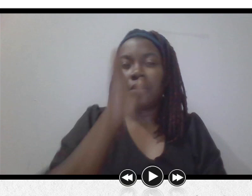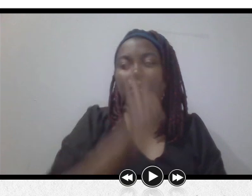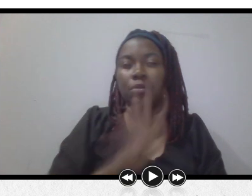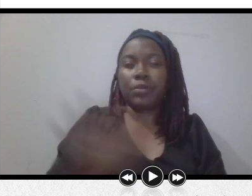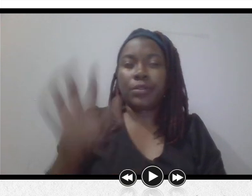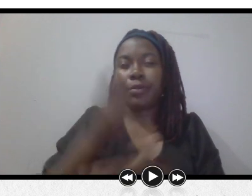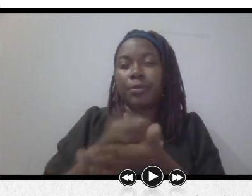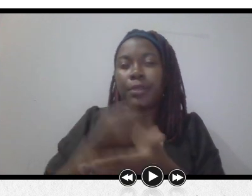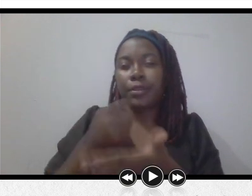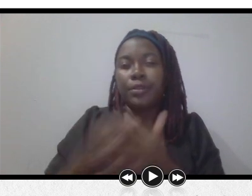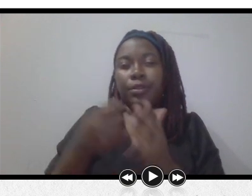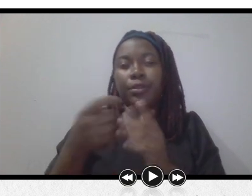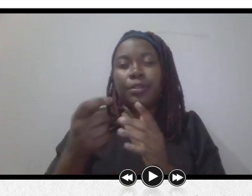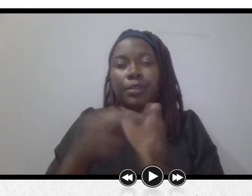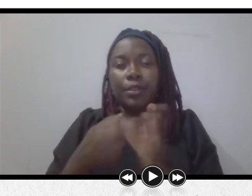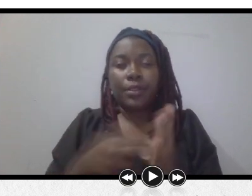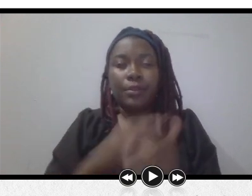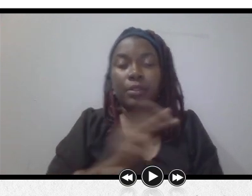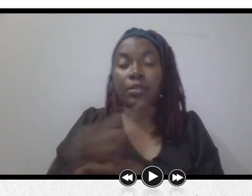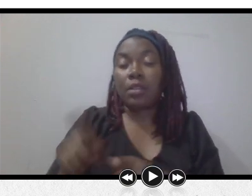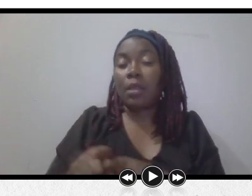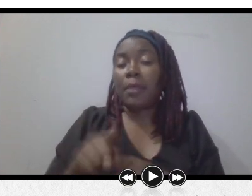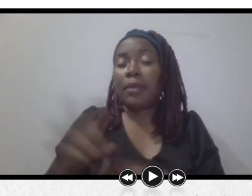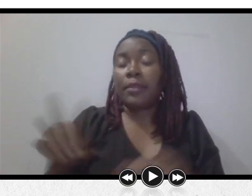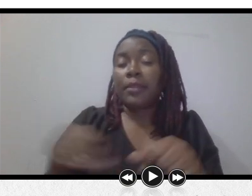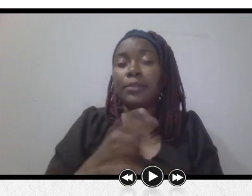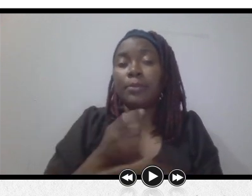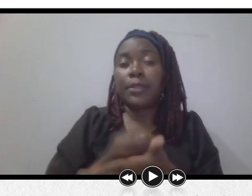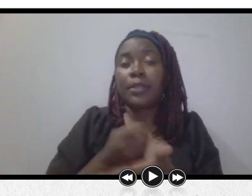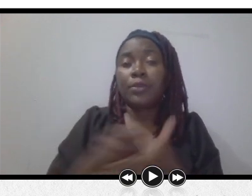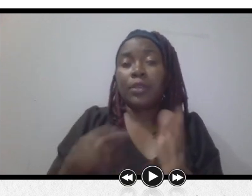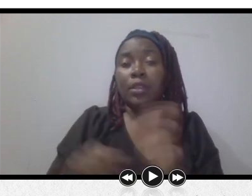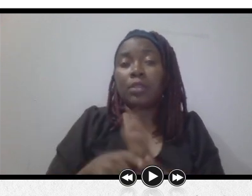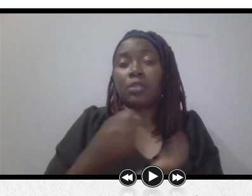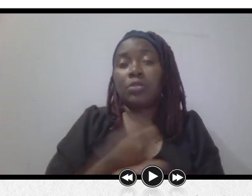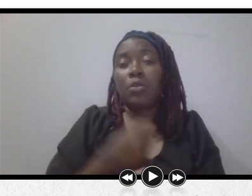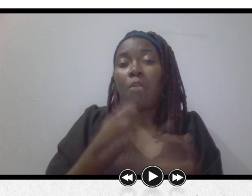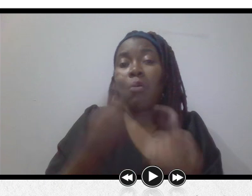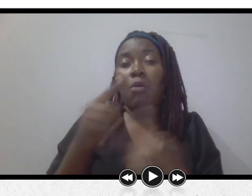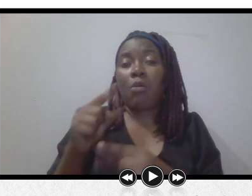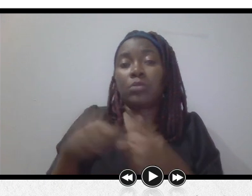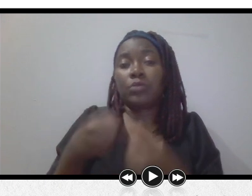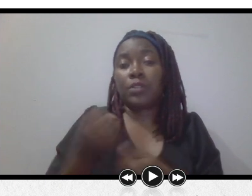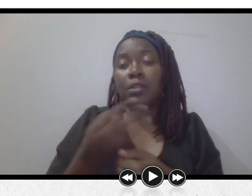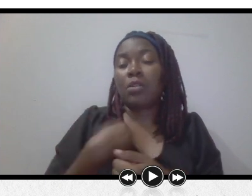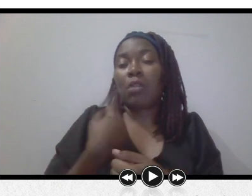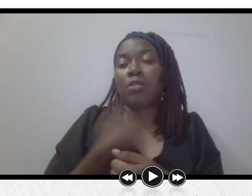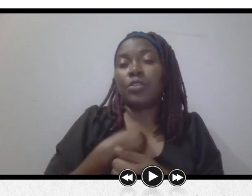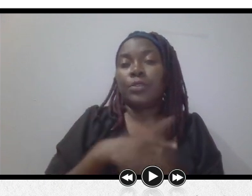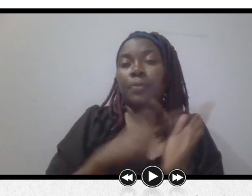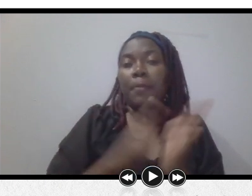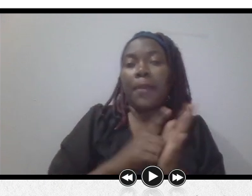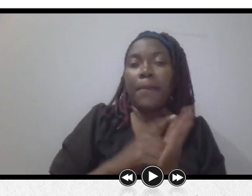traz a obrigatoriedade da regulação, também é trazer a obrigatoriedade de contratualização, ou seja, que nós tenhamos no